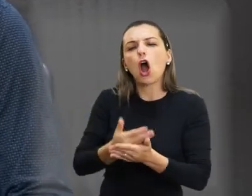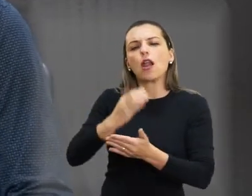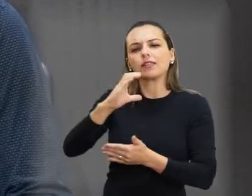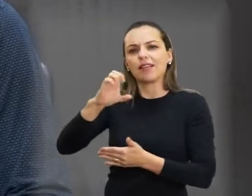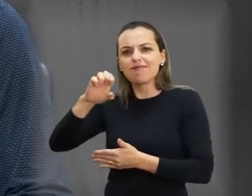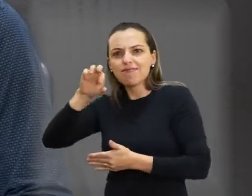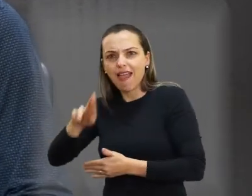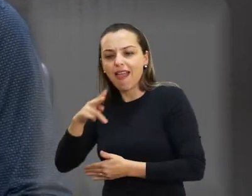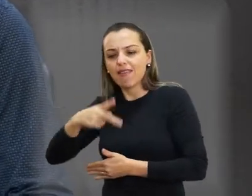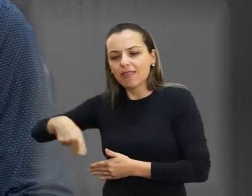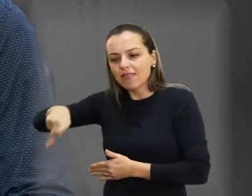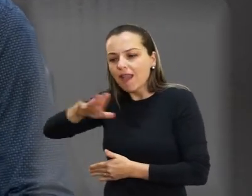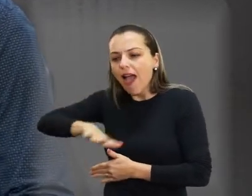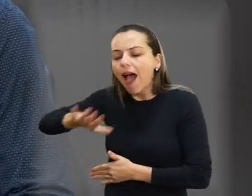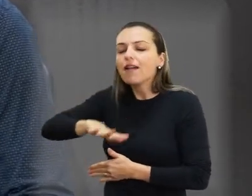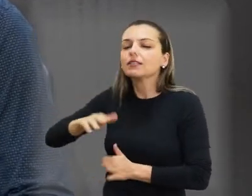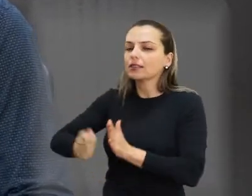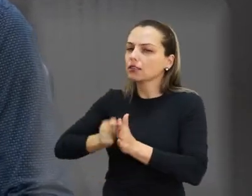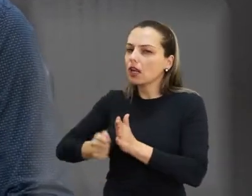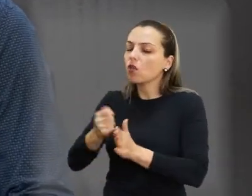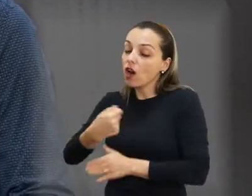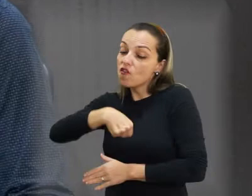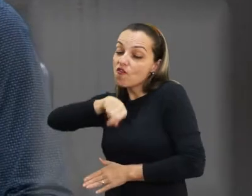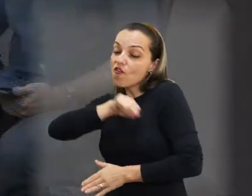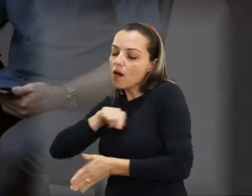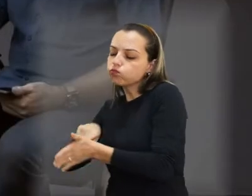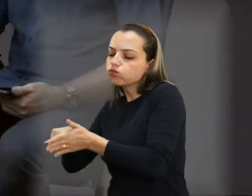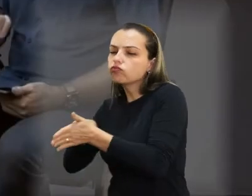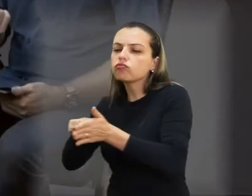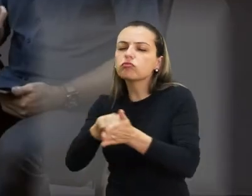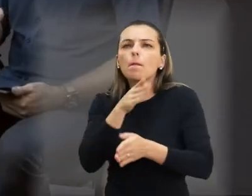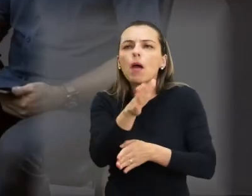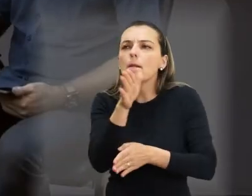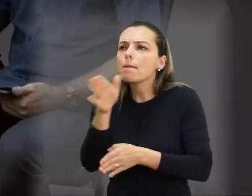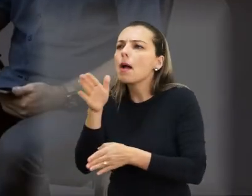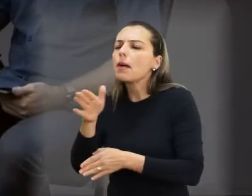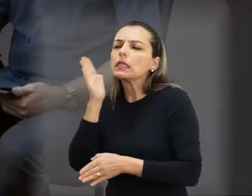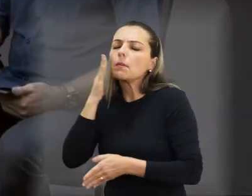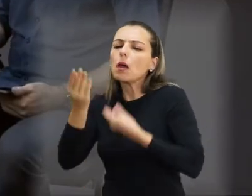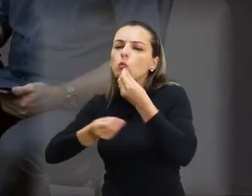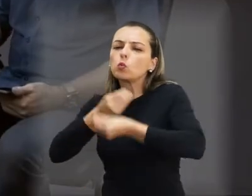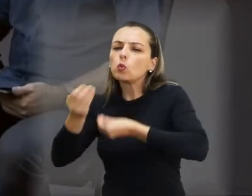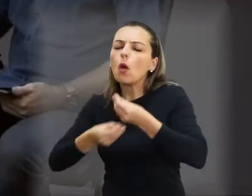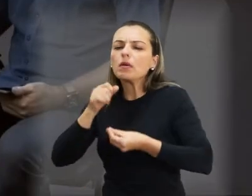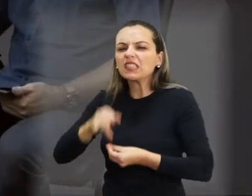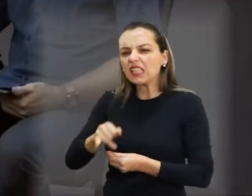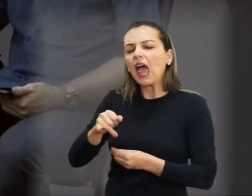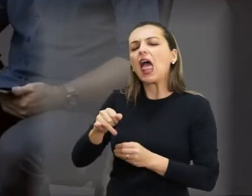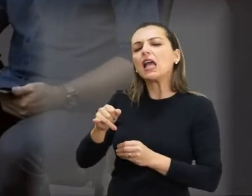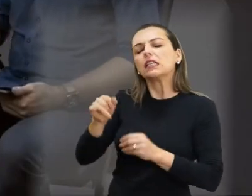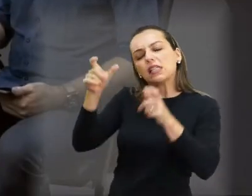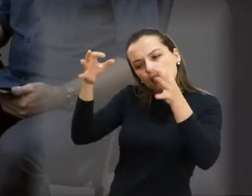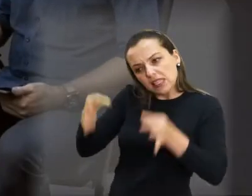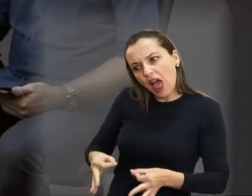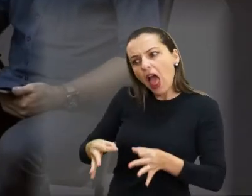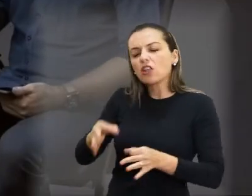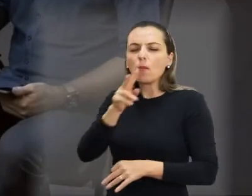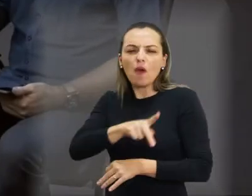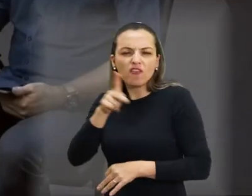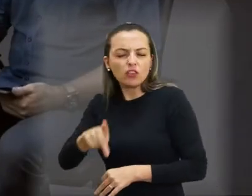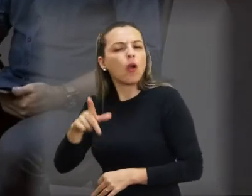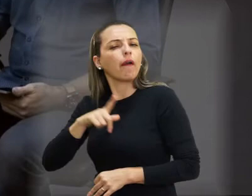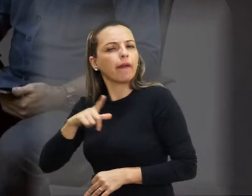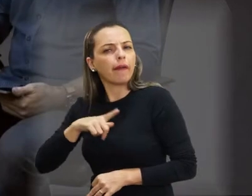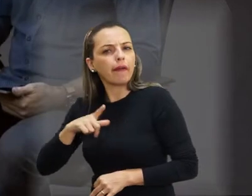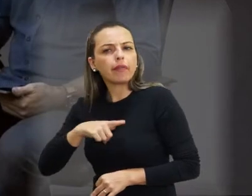escolas do nosso município, para que a gente fiscalize também tudo lá, se está funcionando bem, se está com falta de professor, como está a qualidade do material, qualidade